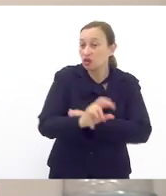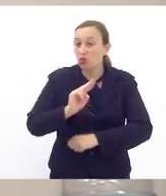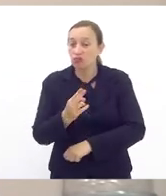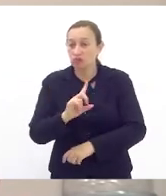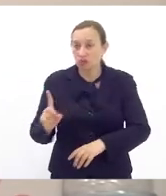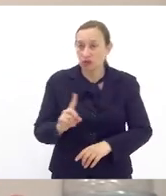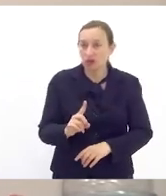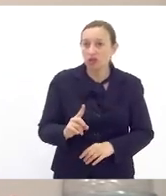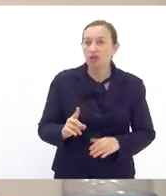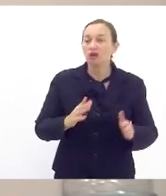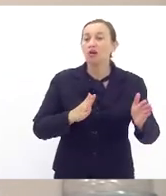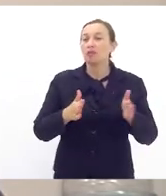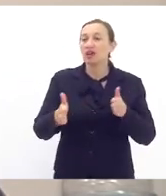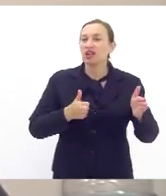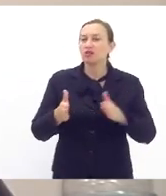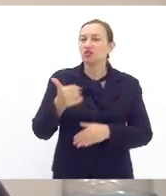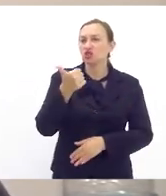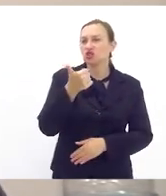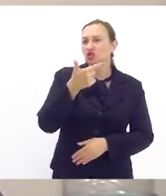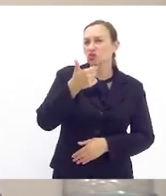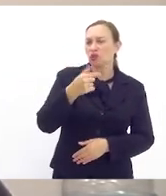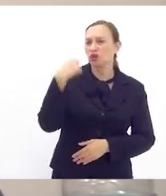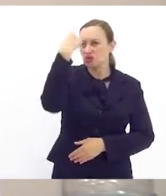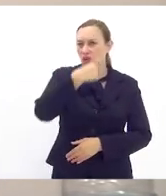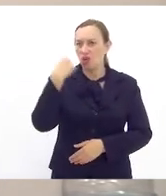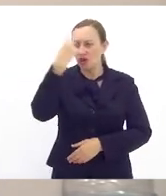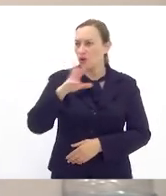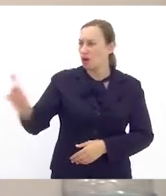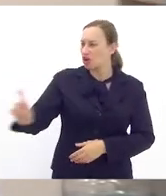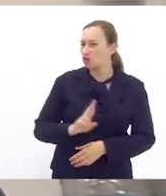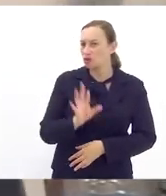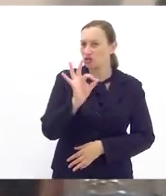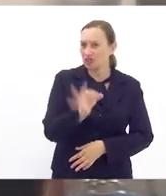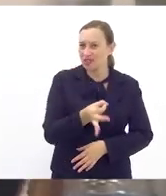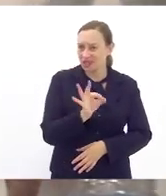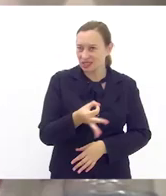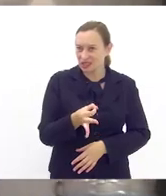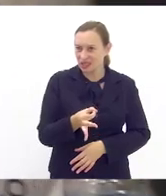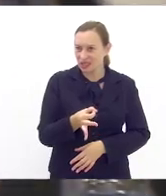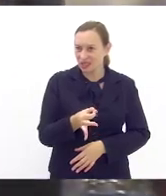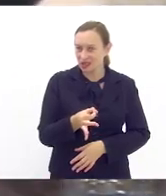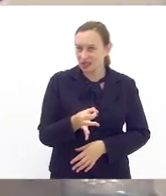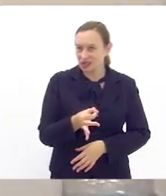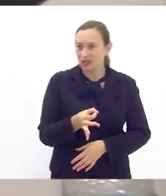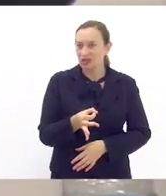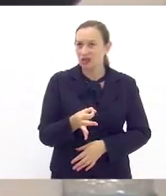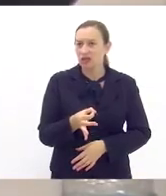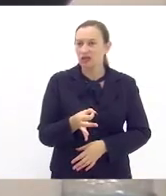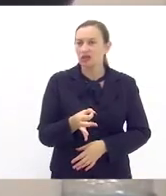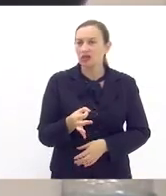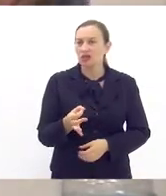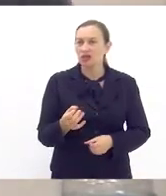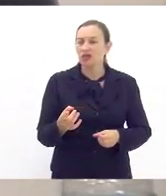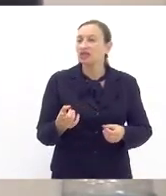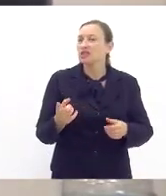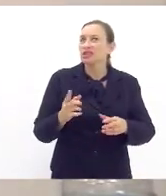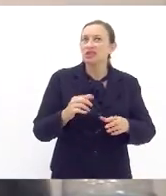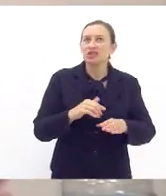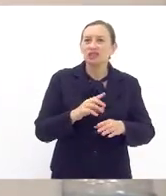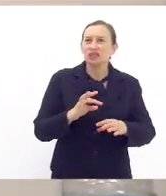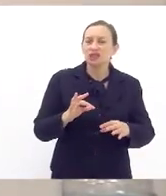coloco também o prazo de 12 horas para que se tenha uma resposta exata da recomposição depois de vendaval chuva